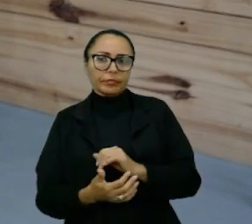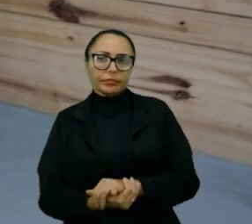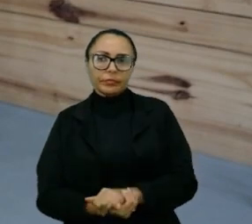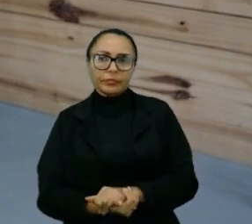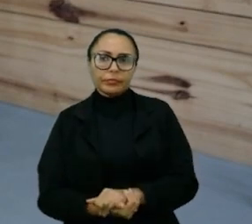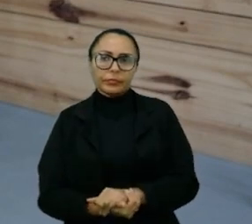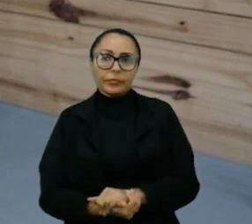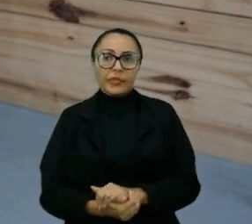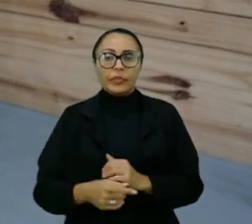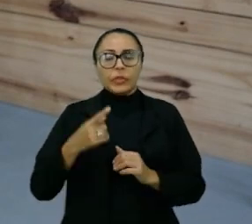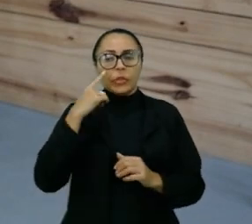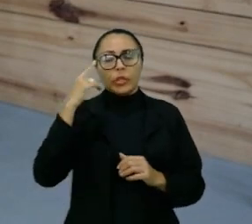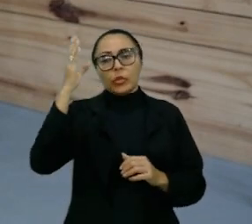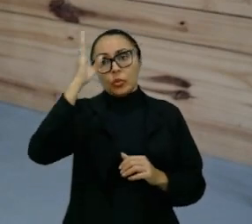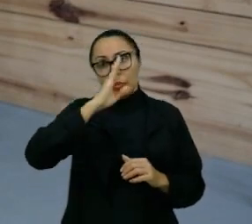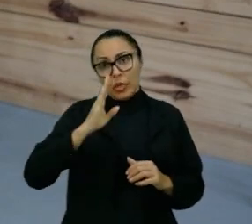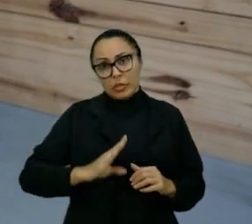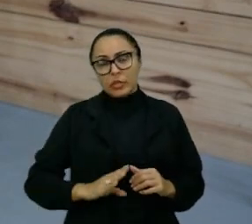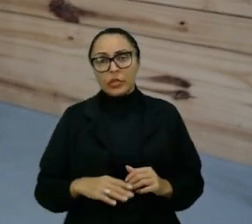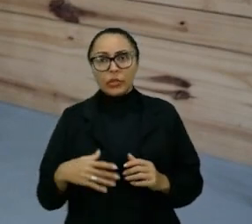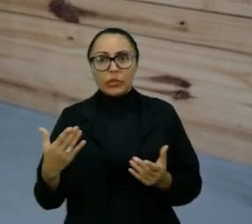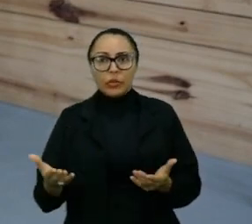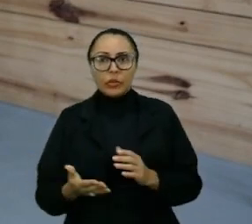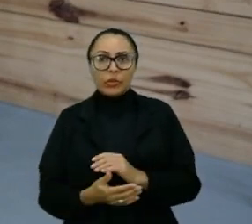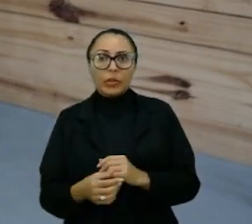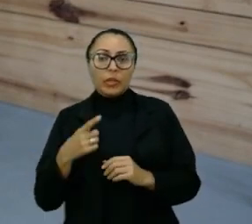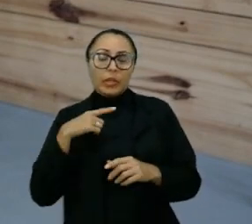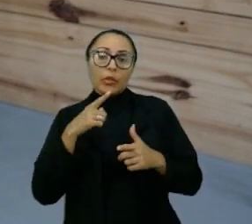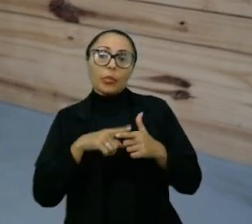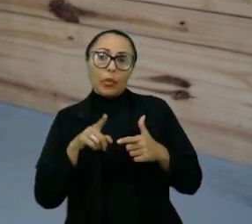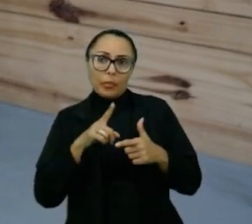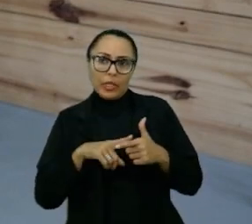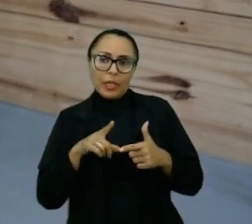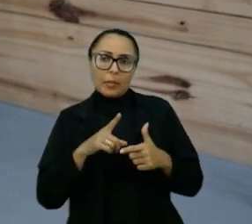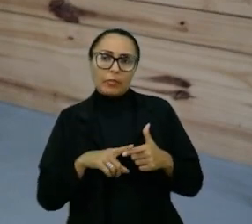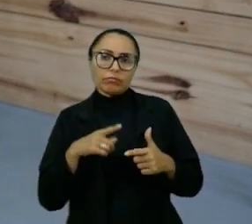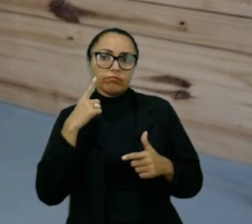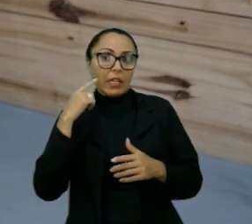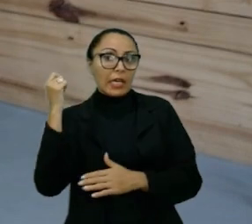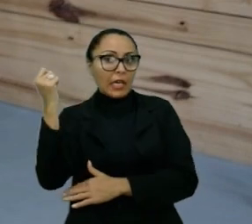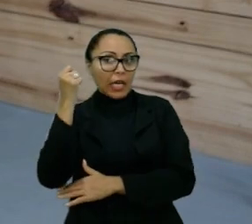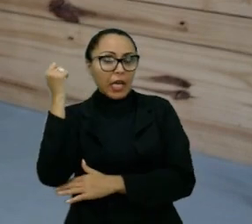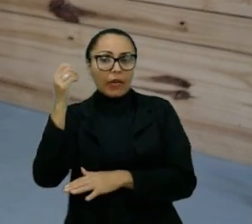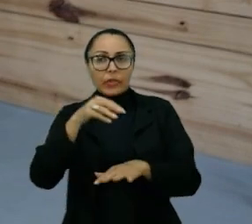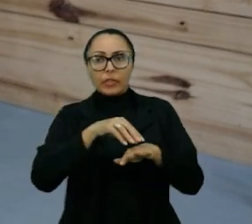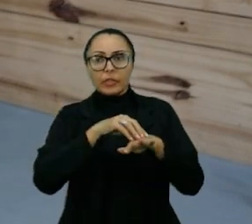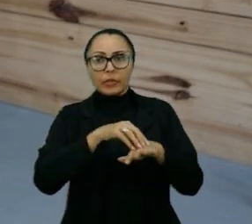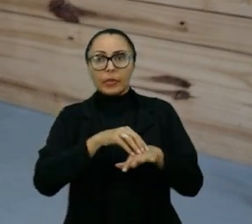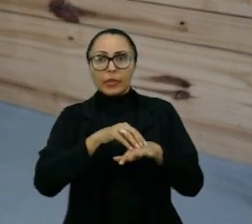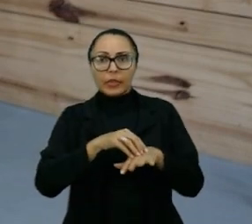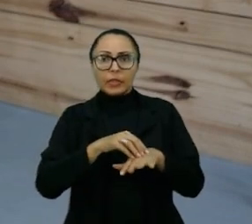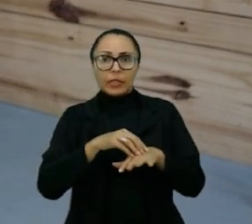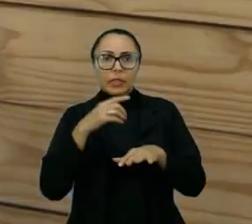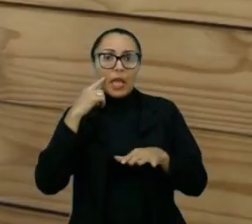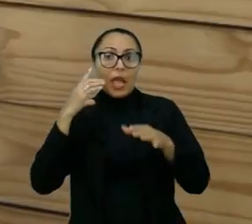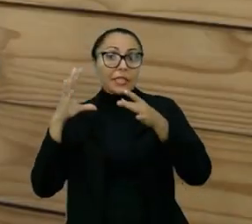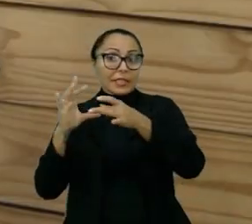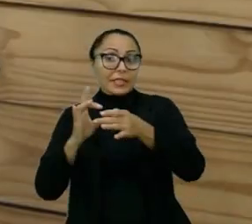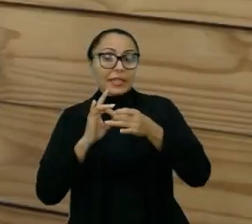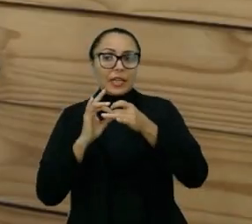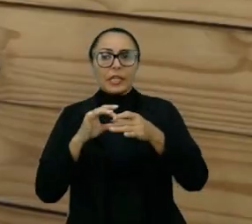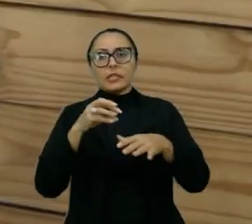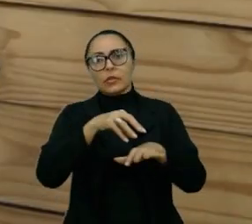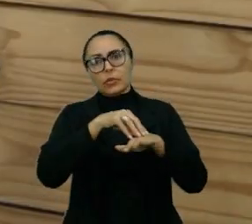no Brasil, o Brasil tem um problema grave no seu transporte, que é a segregação do transporte.